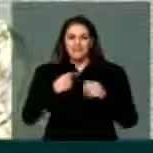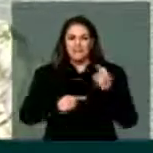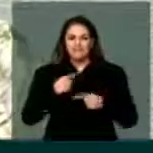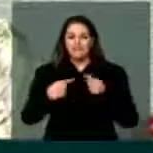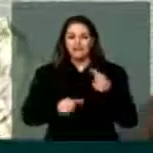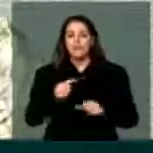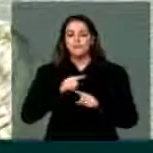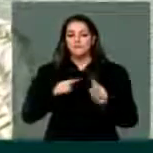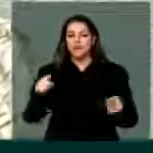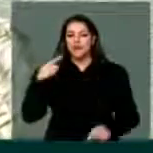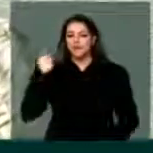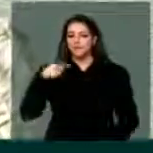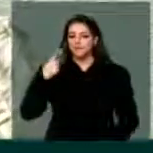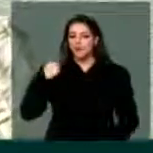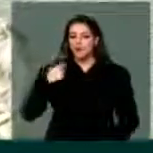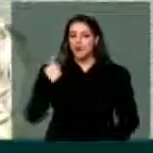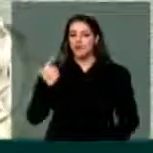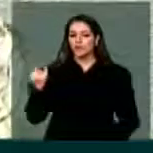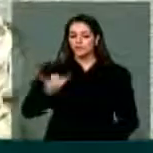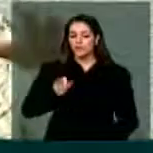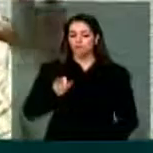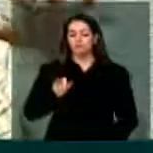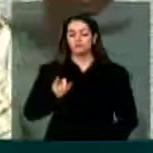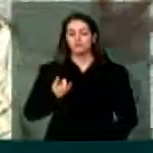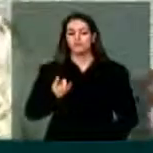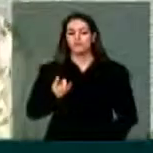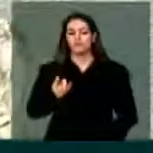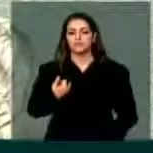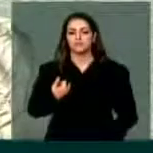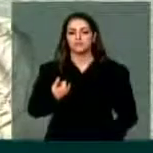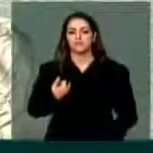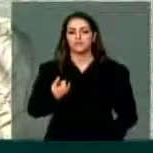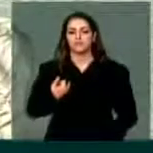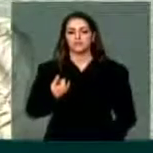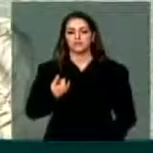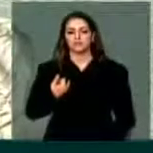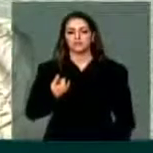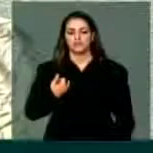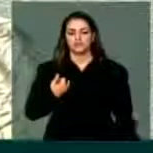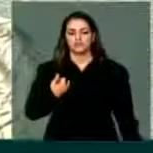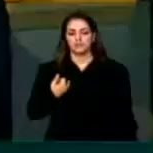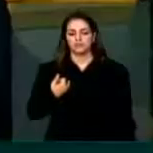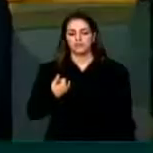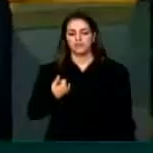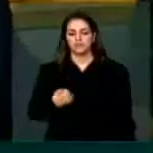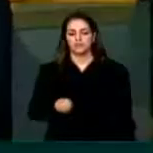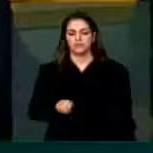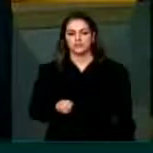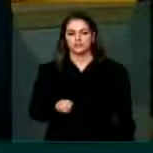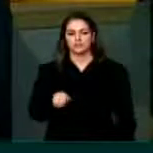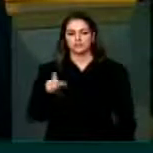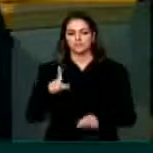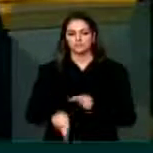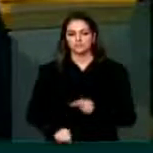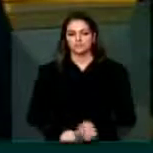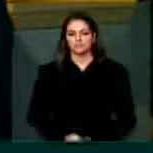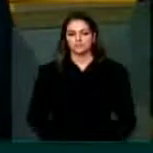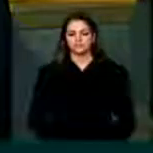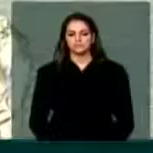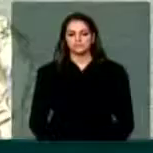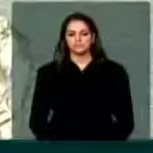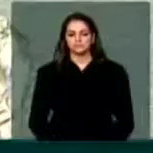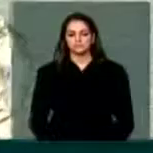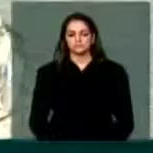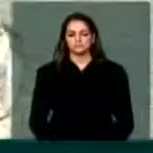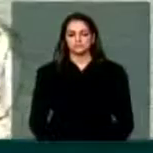eu escutava desses advogados Senador, vou emendar meu tempo de líder como o deputado Rubens Bueno fez.